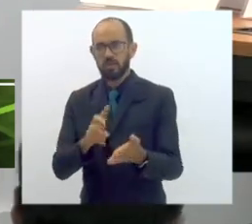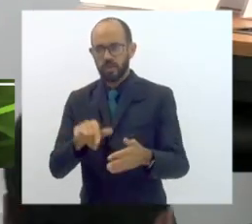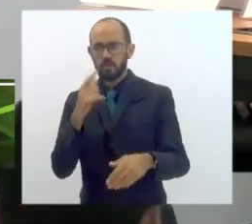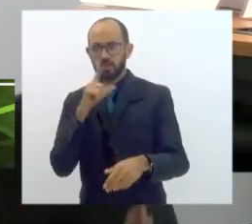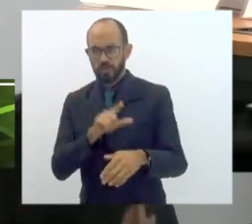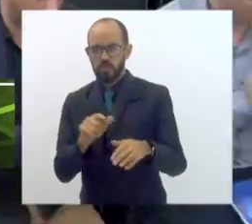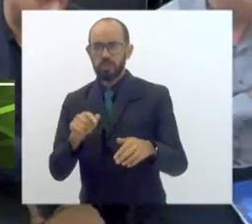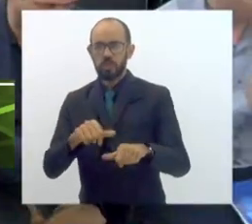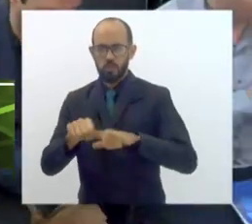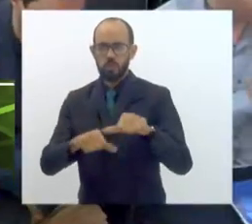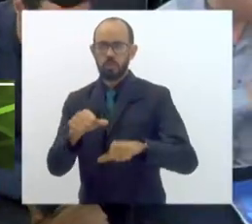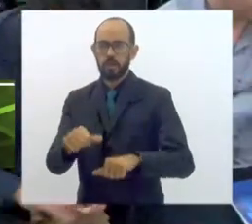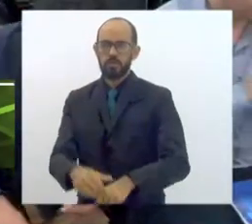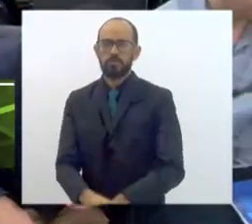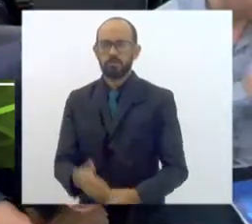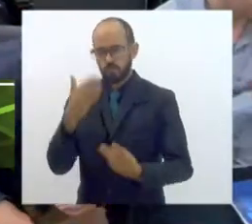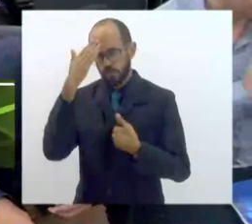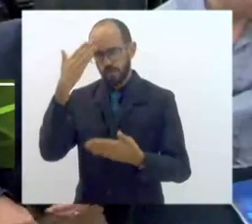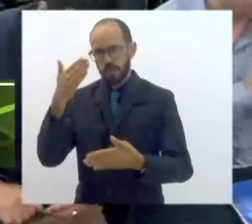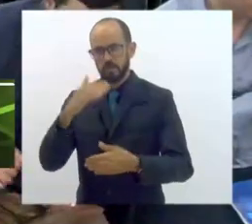Obrigada.